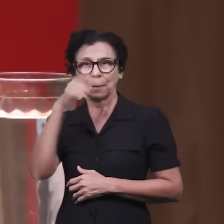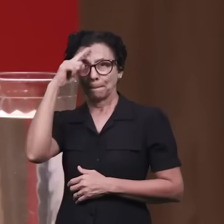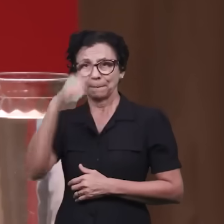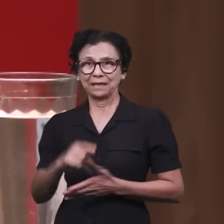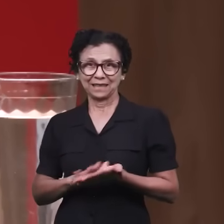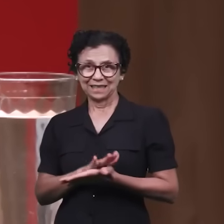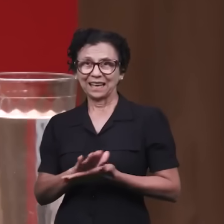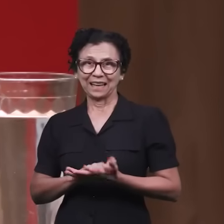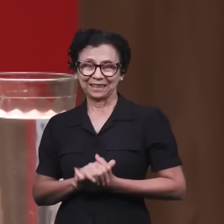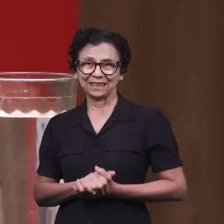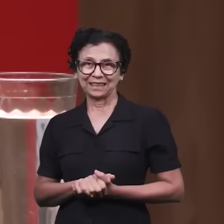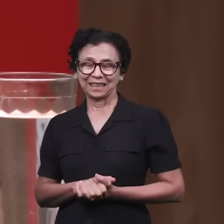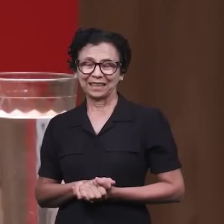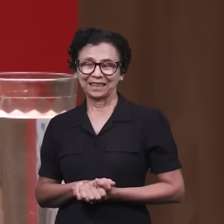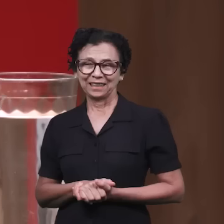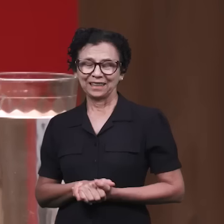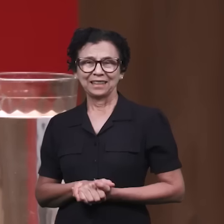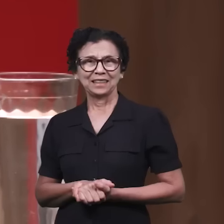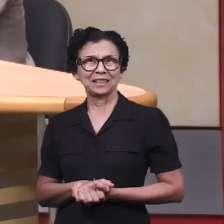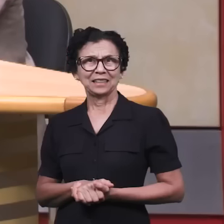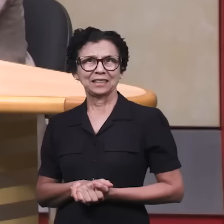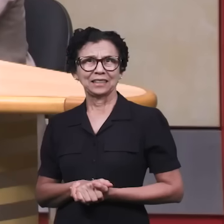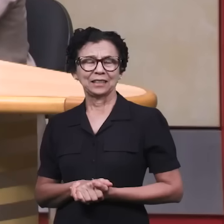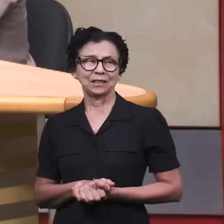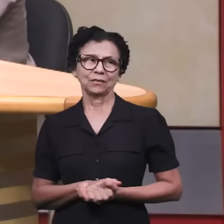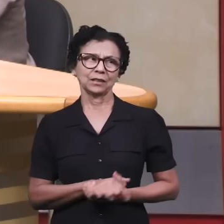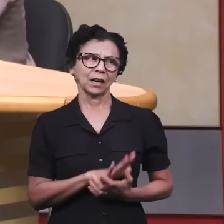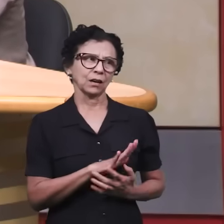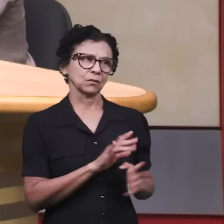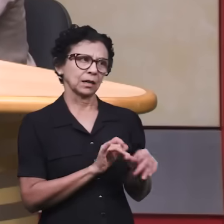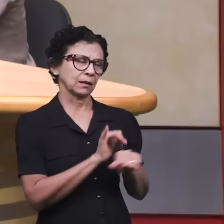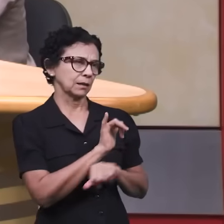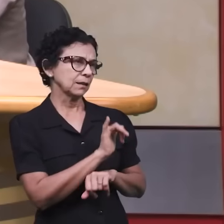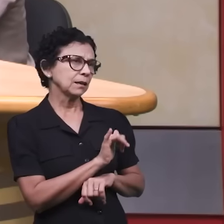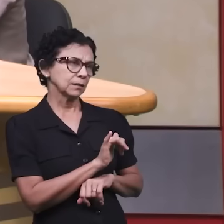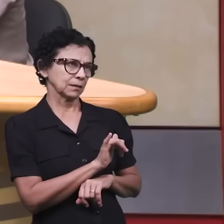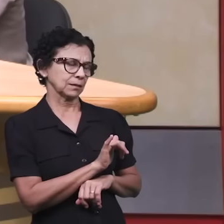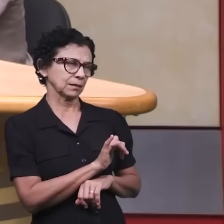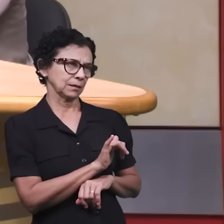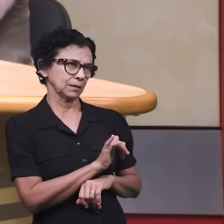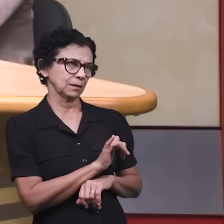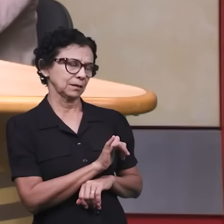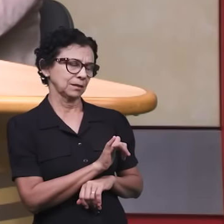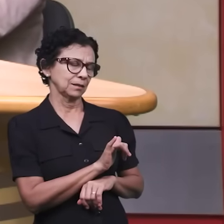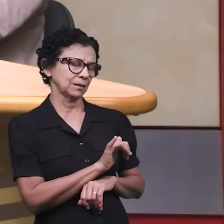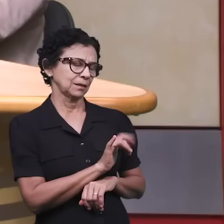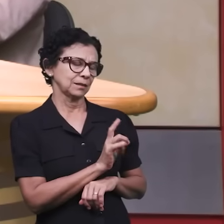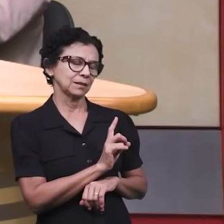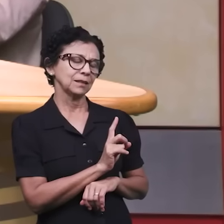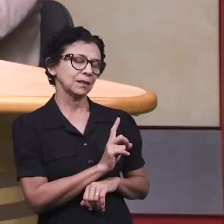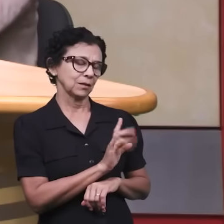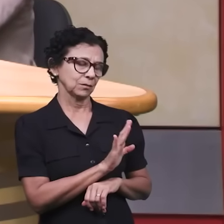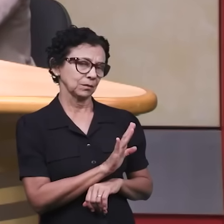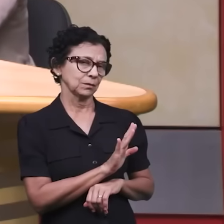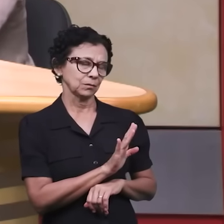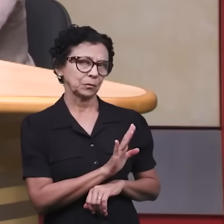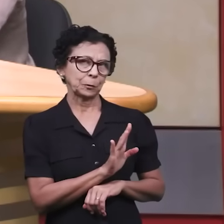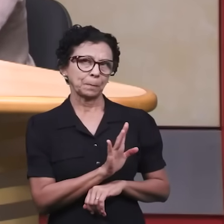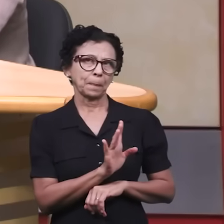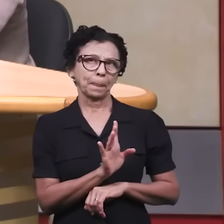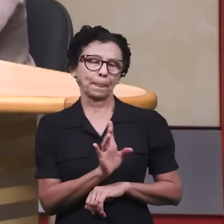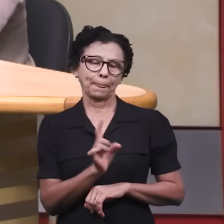apitam nada. Aí eu disse: a senhora está enganada. A senhora está enganada. A